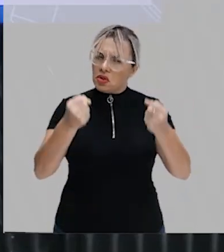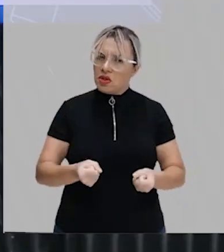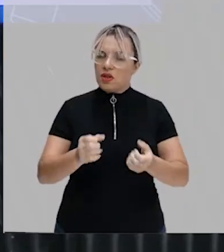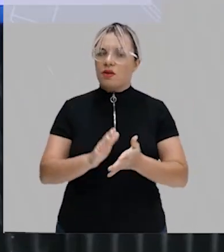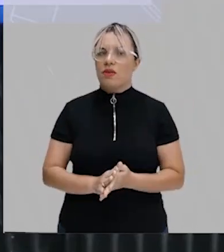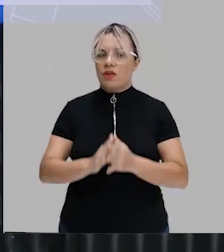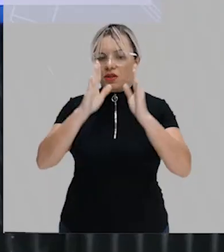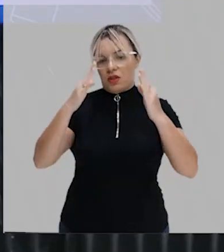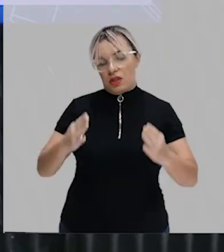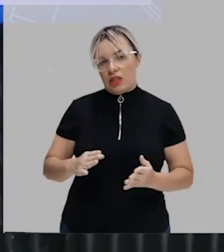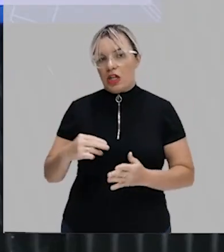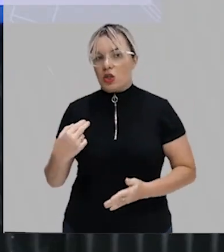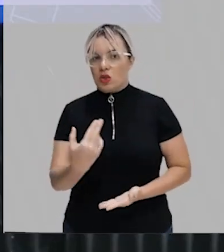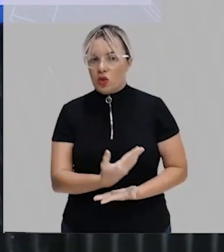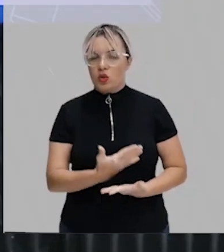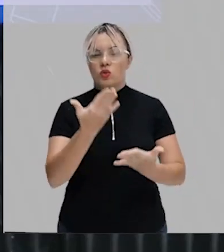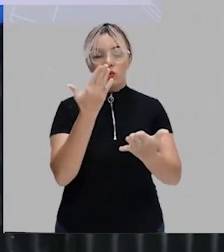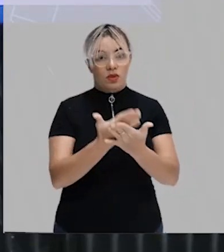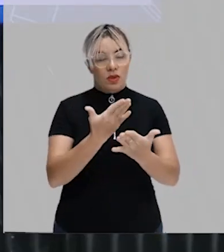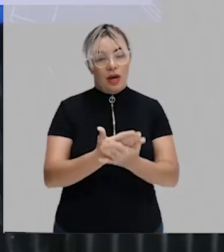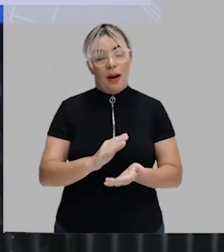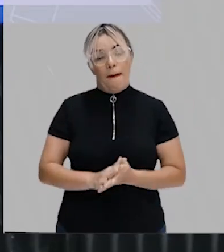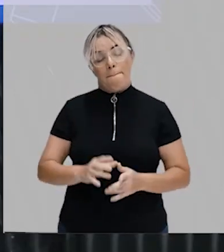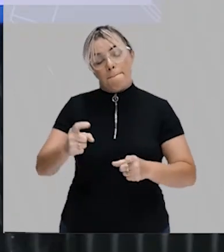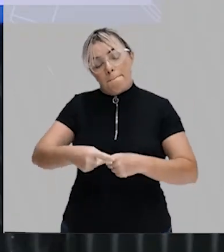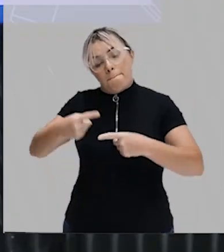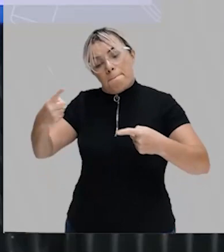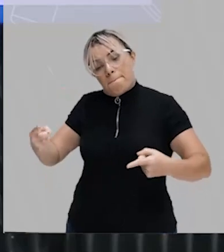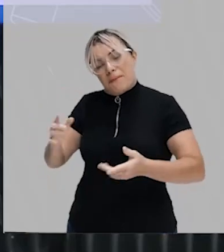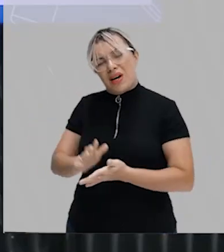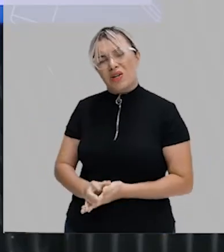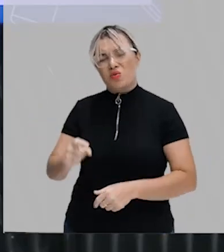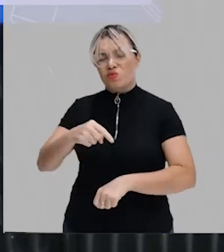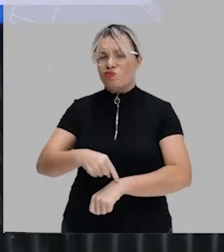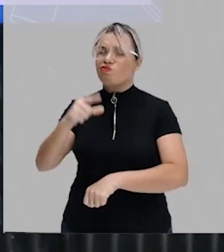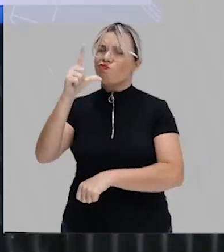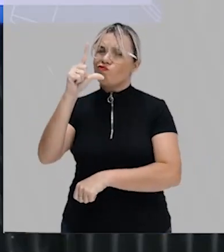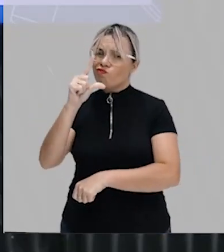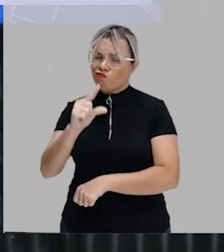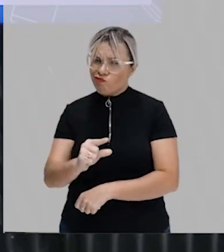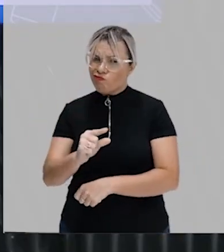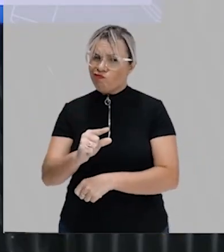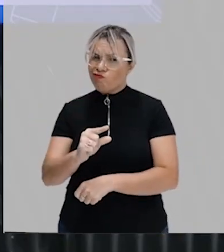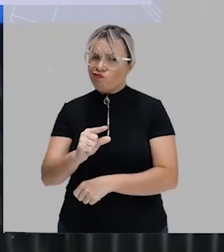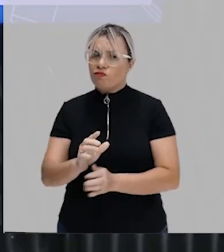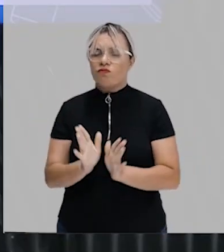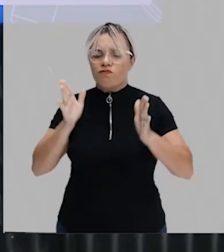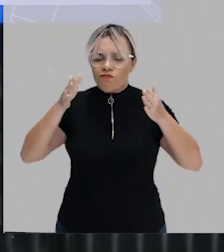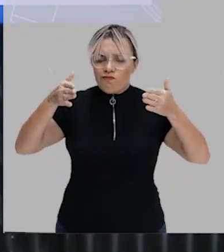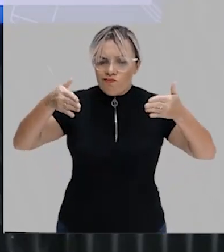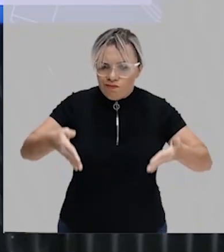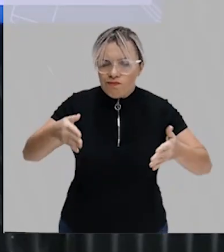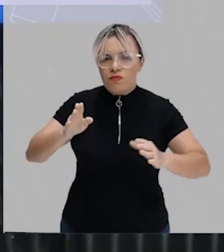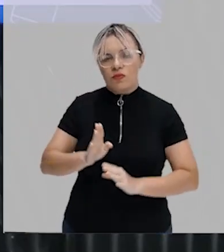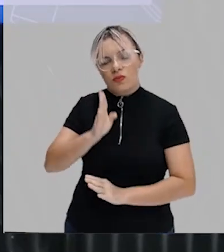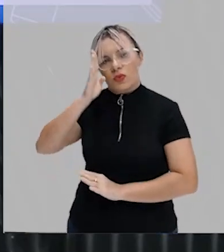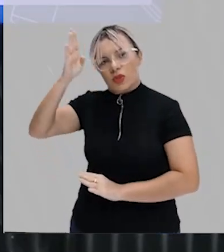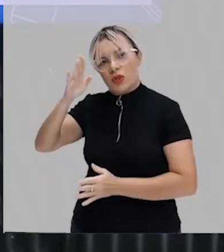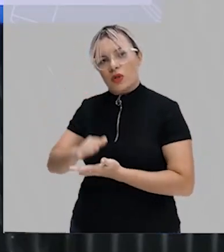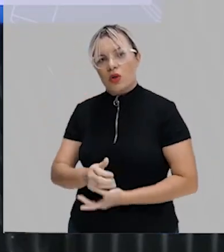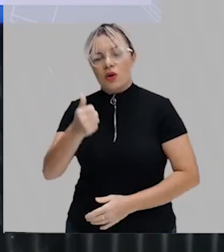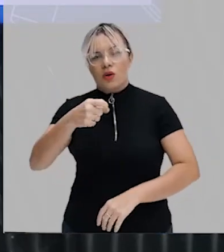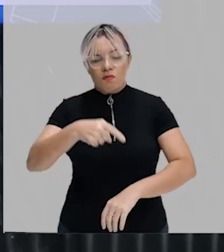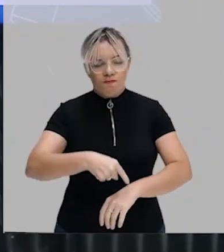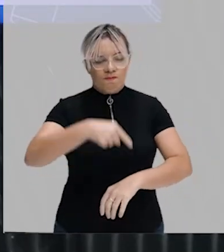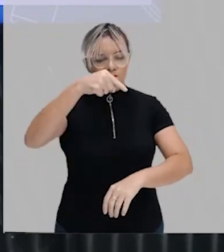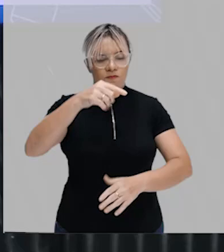na nossa aula. Mas por conta do tempo, nós iremos focar principalmente os primeiros